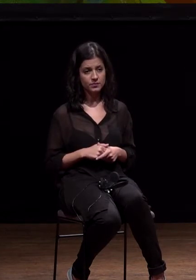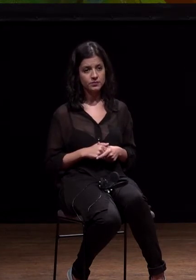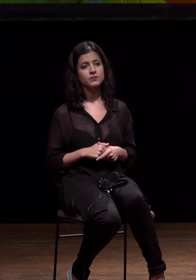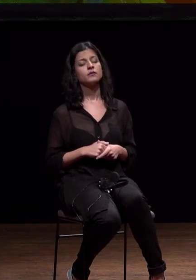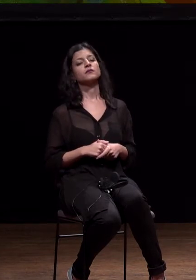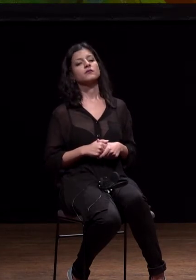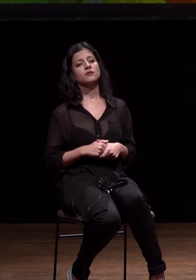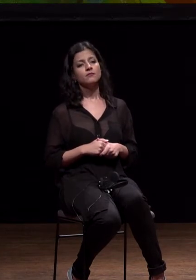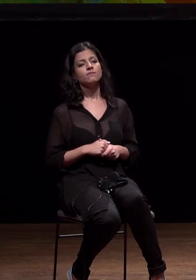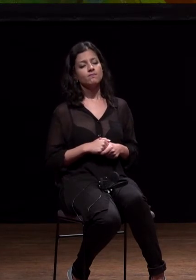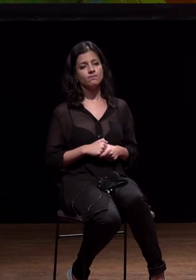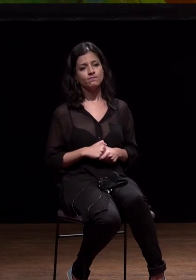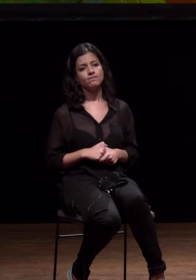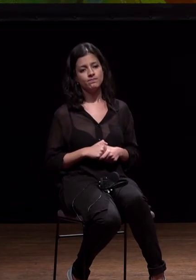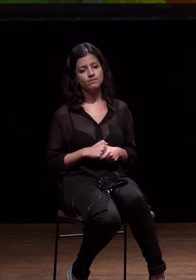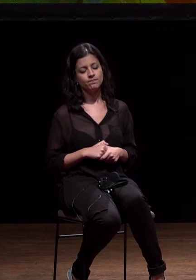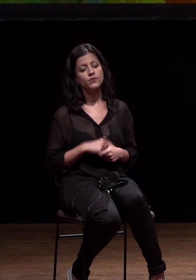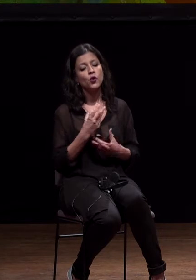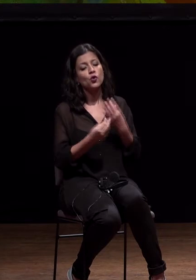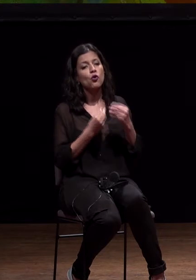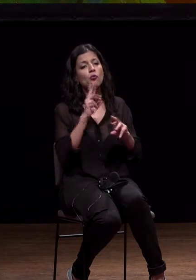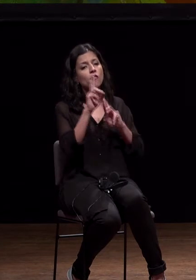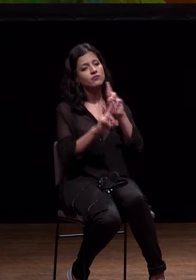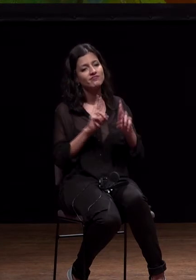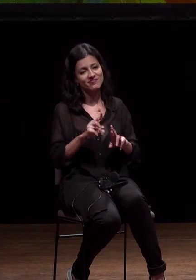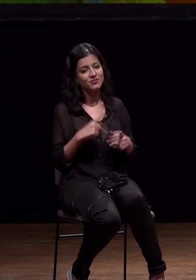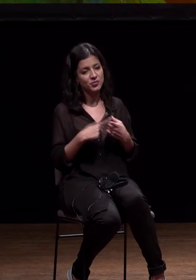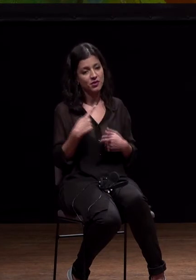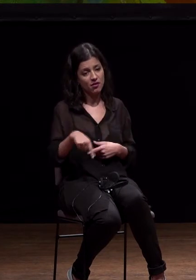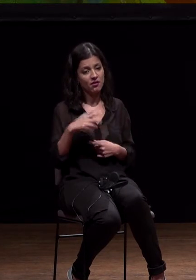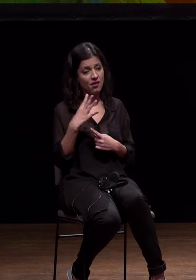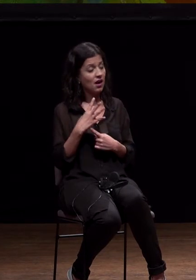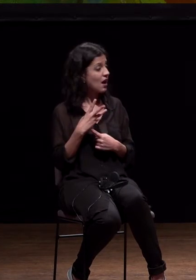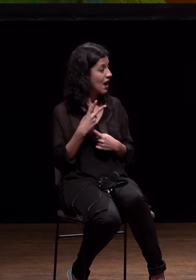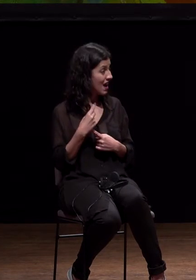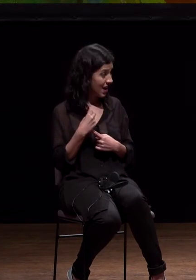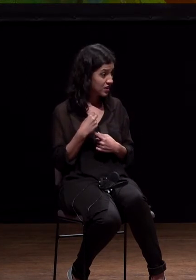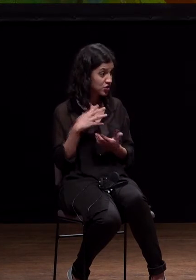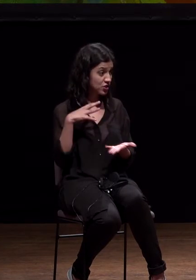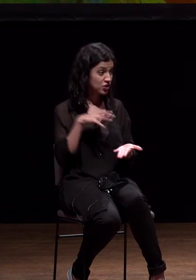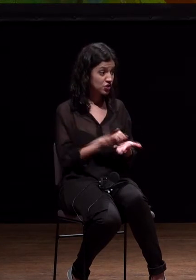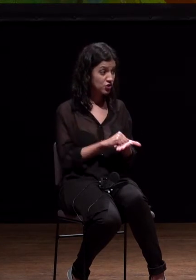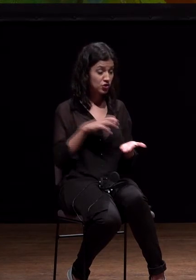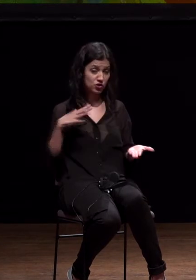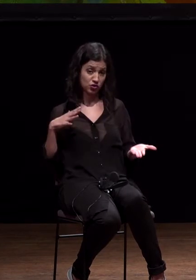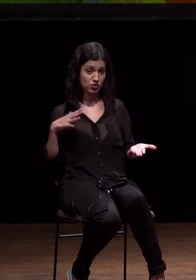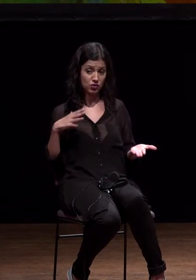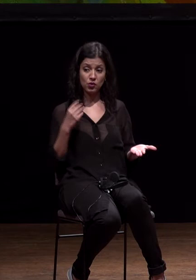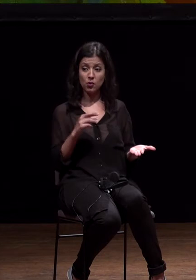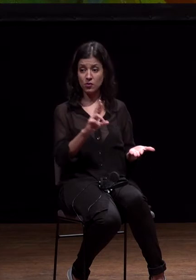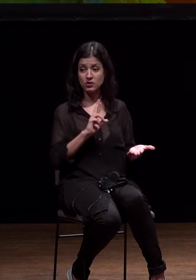vocês reagiriam a essa questão, uma vez que esse seminário se chama Arte e Descolonização?